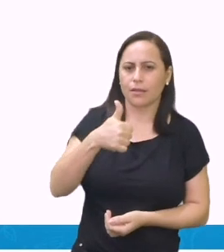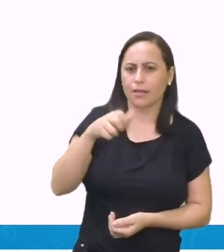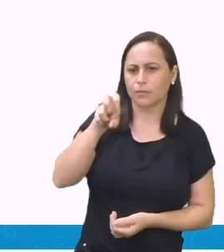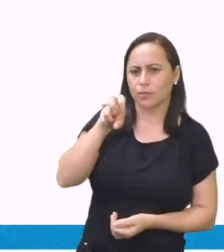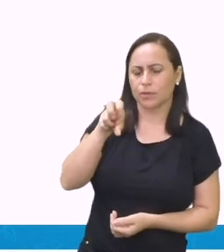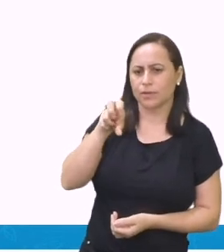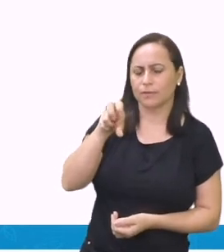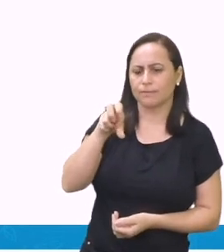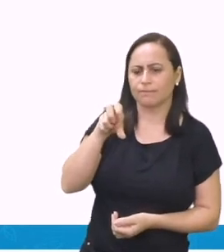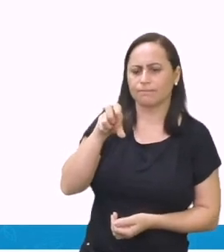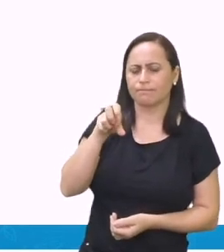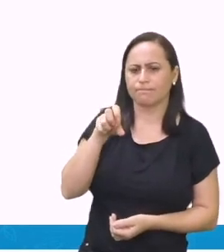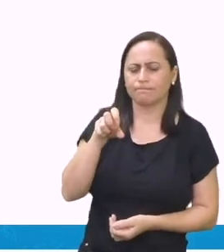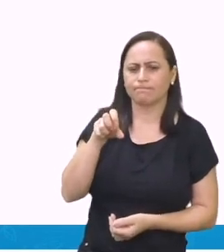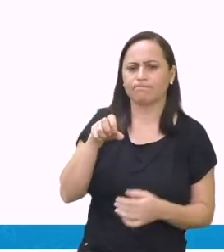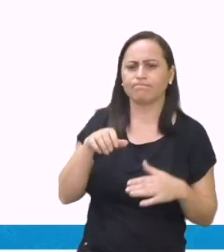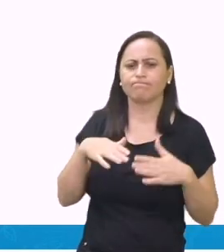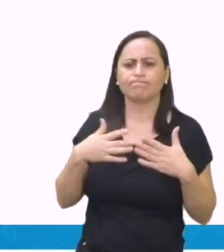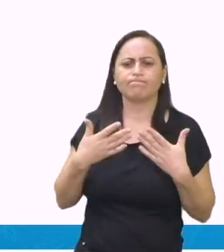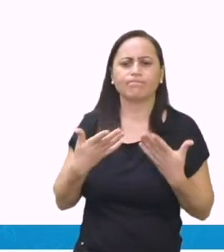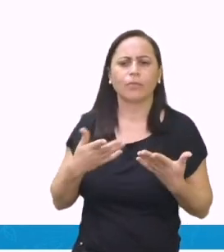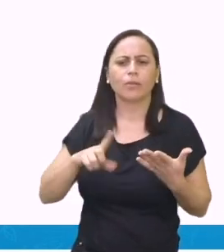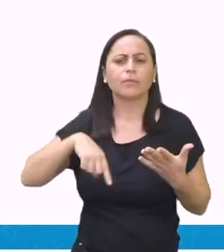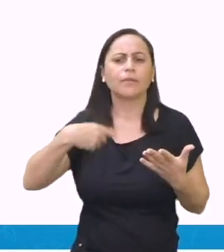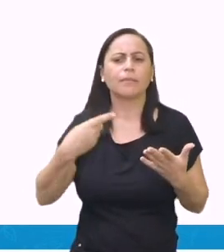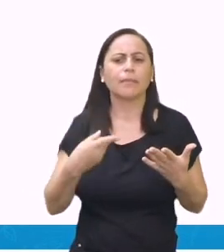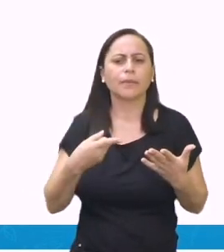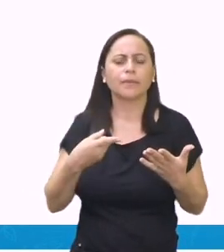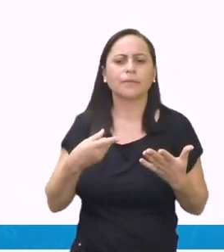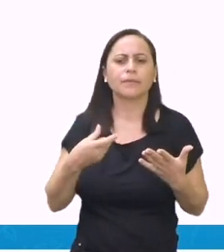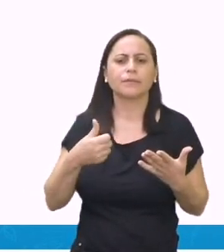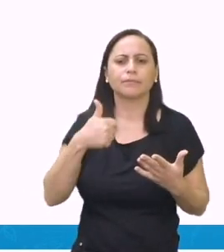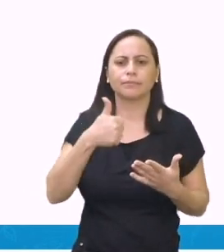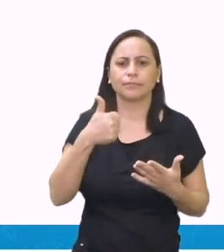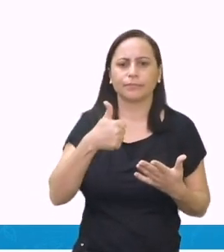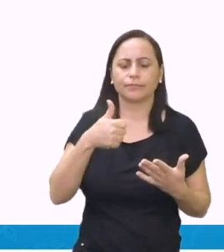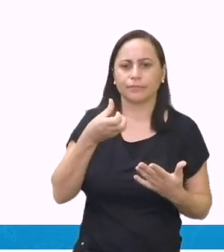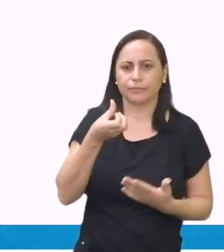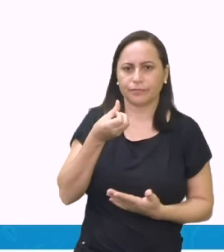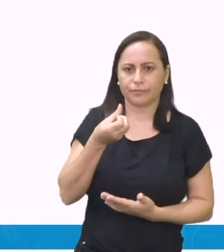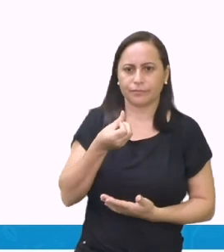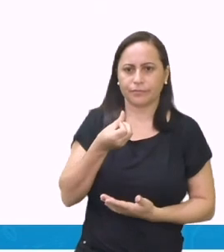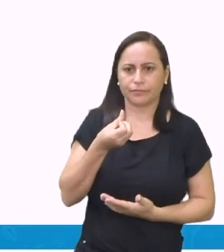15º. Quem vem depois do 15º? O